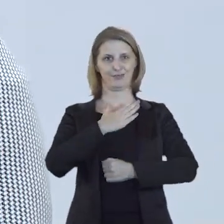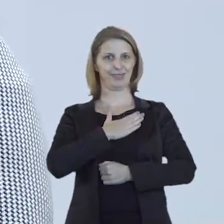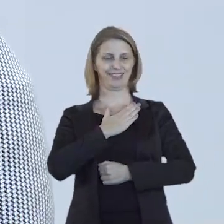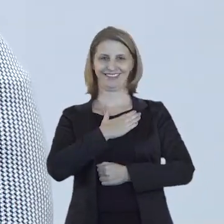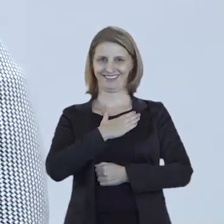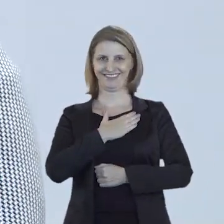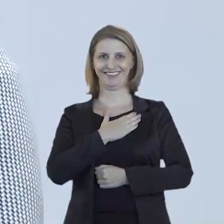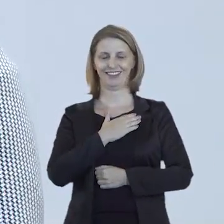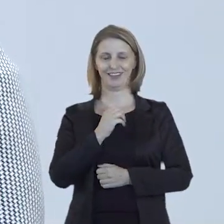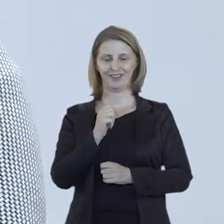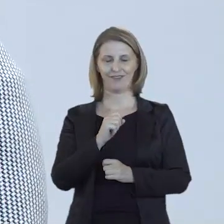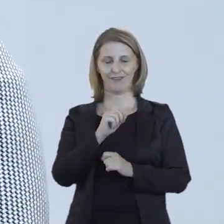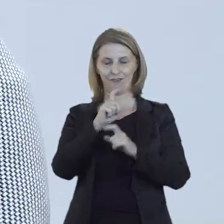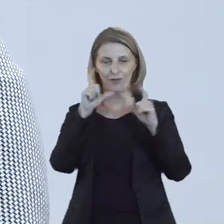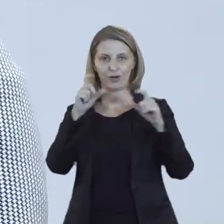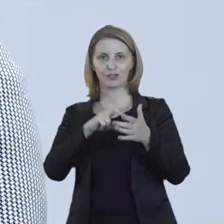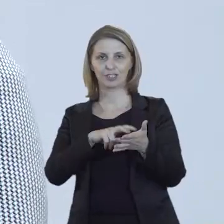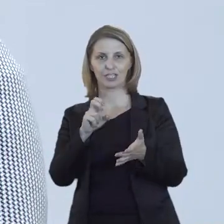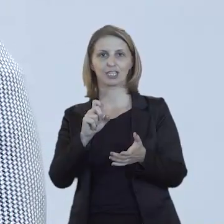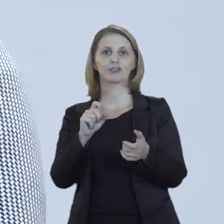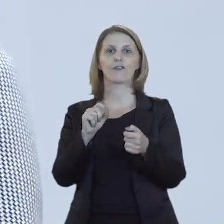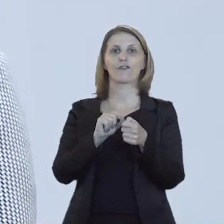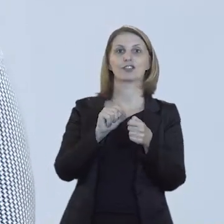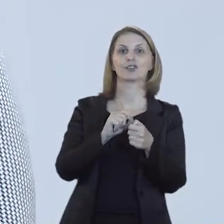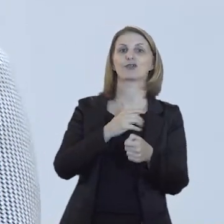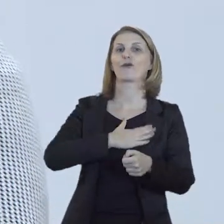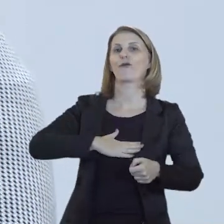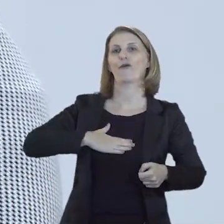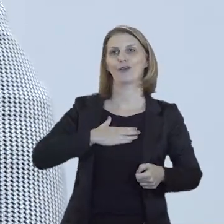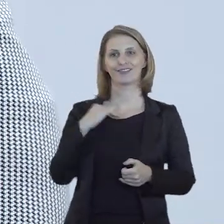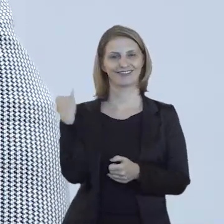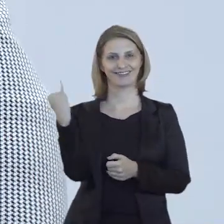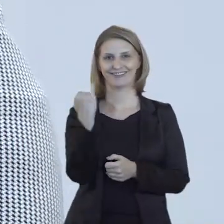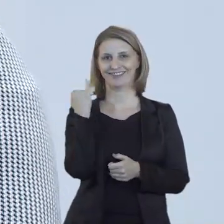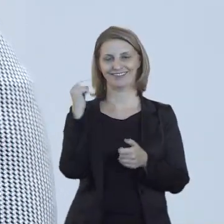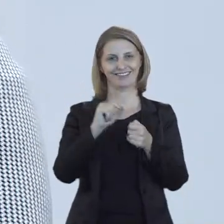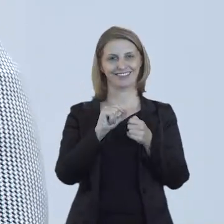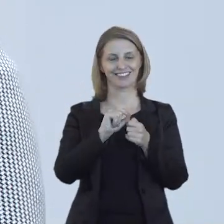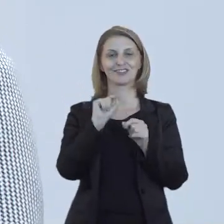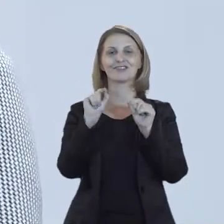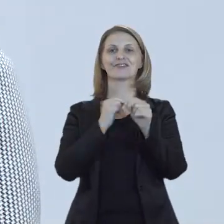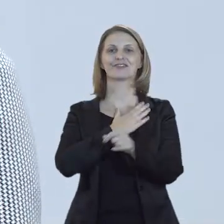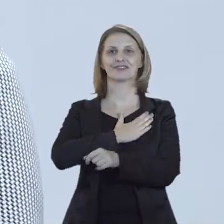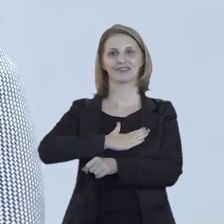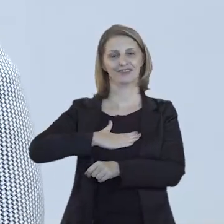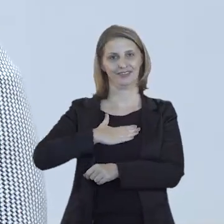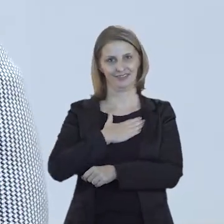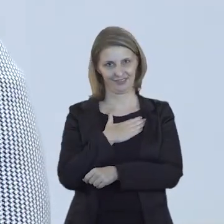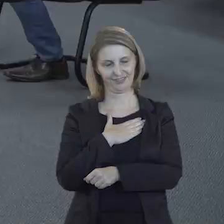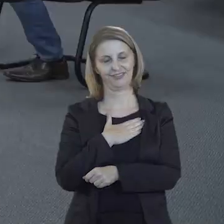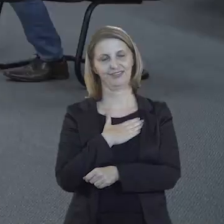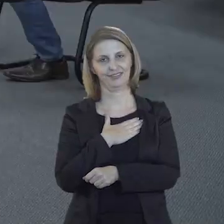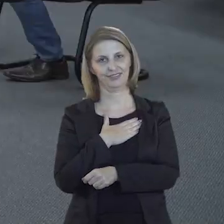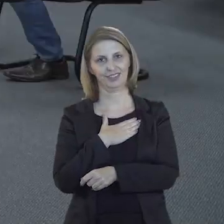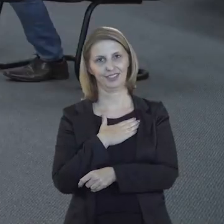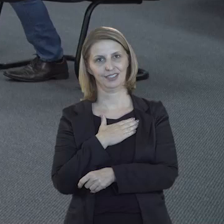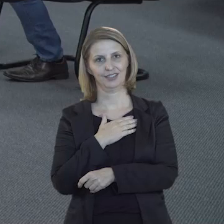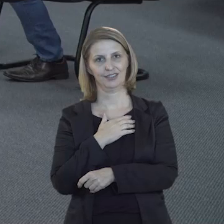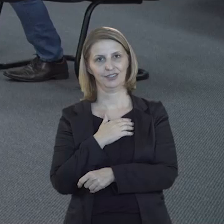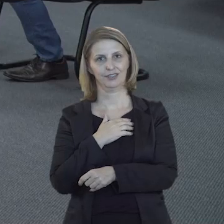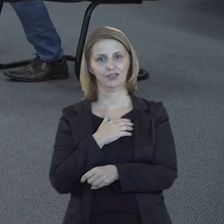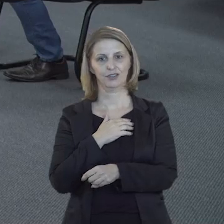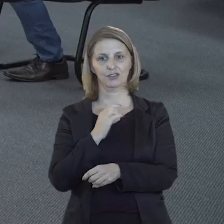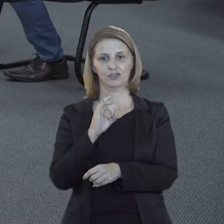um horário para mim. Né, eu tenho um horário que eu acordo mais cedo, que eu vou fazer aquilo que eu gosto. É importante a gente fazer aquilo que a gente